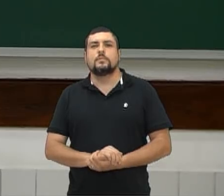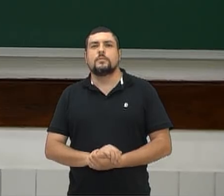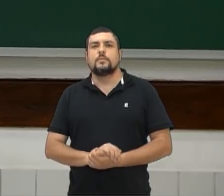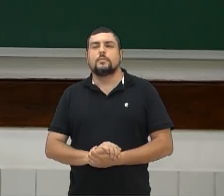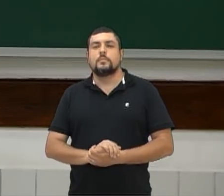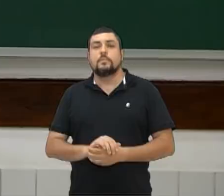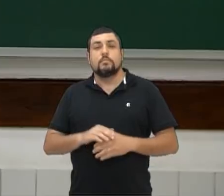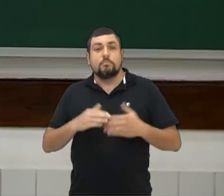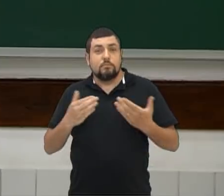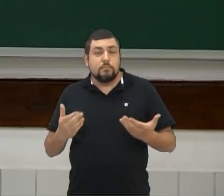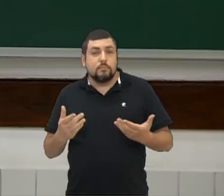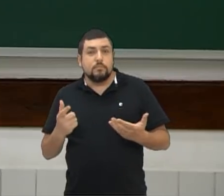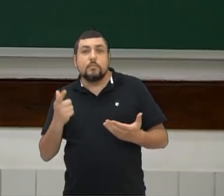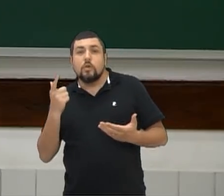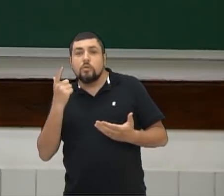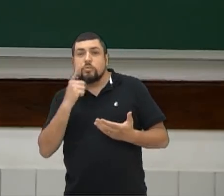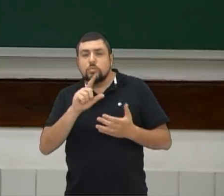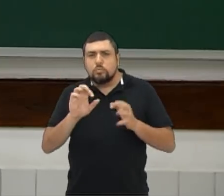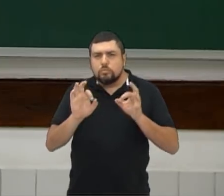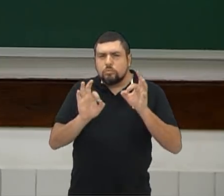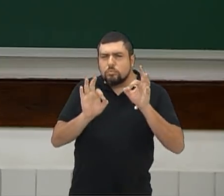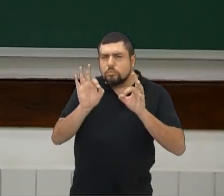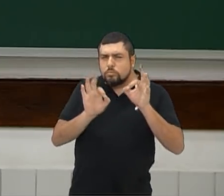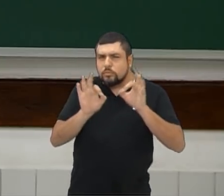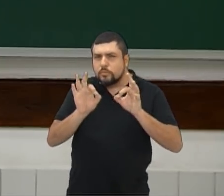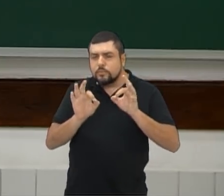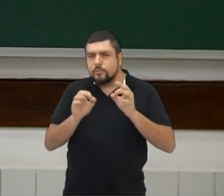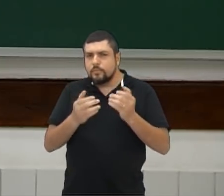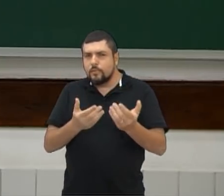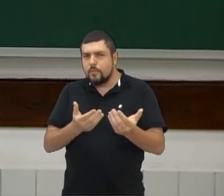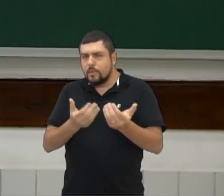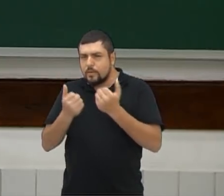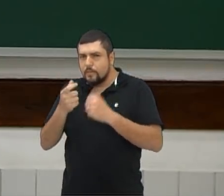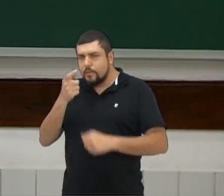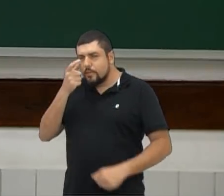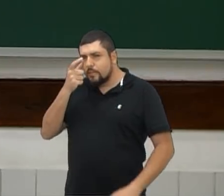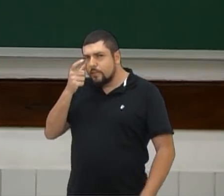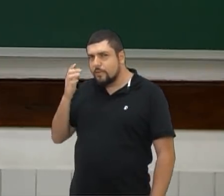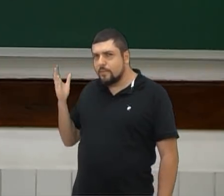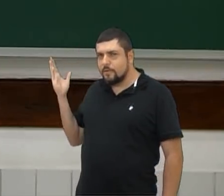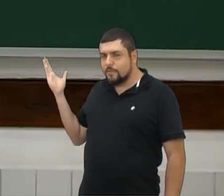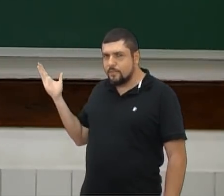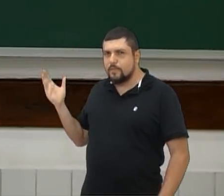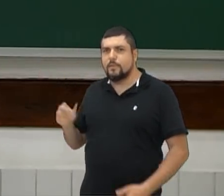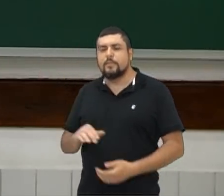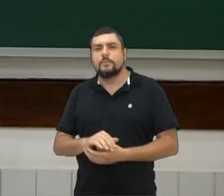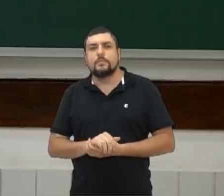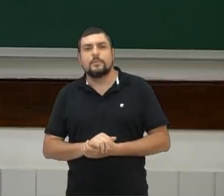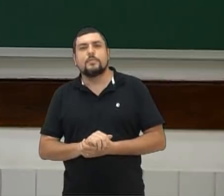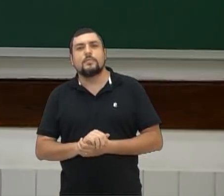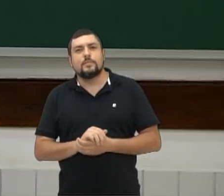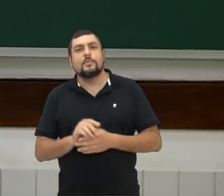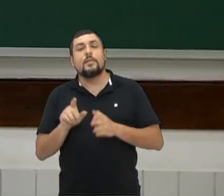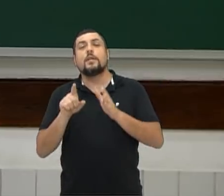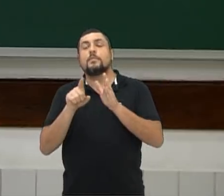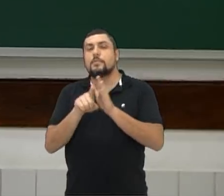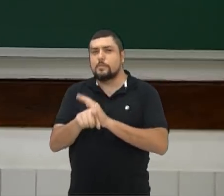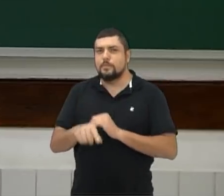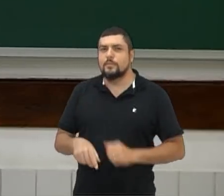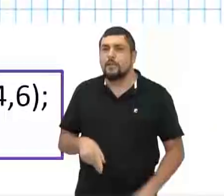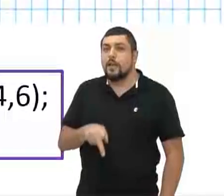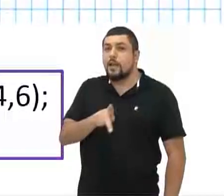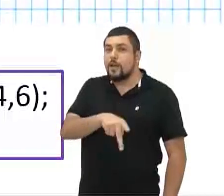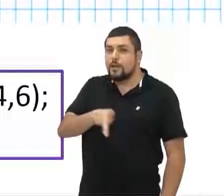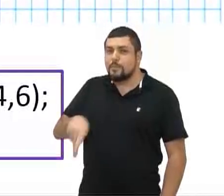Então, alunos, conseguiram identificar ali? Vem com o professor, vamos verificar aqui na tela. A pergunta é: a